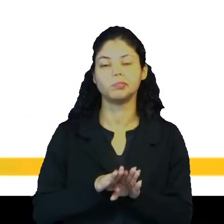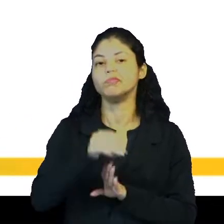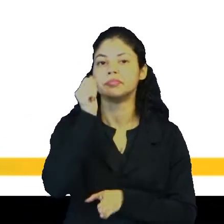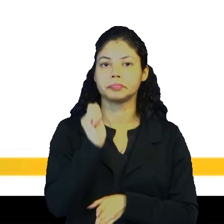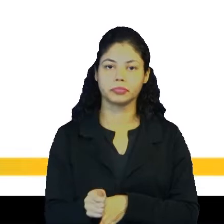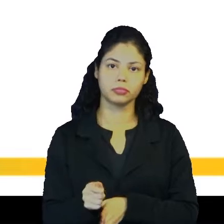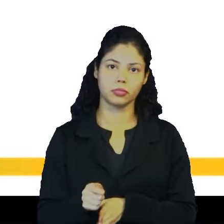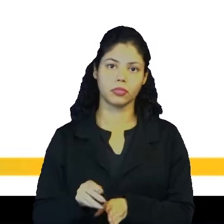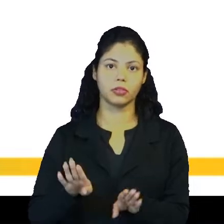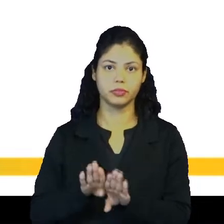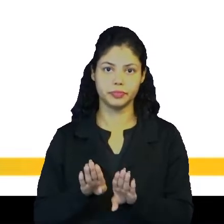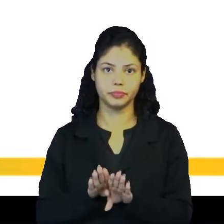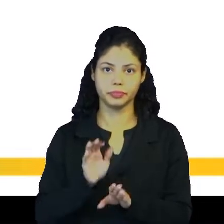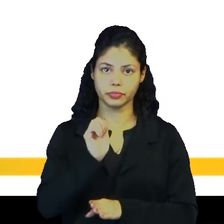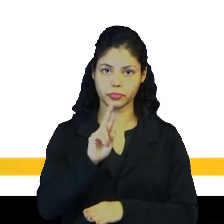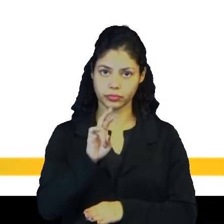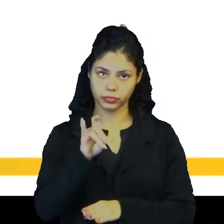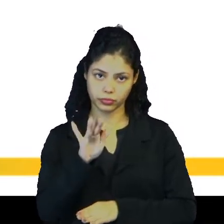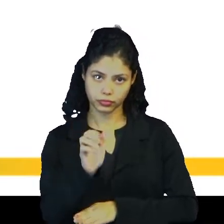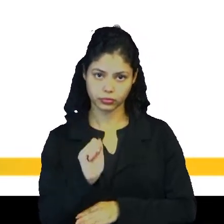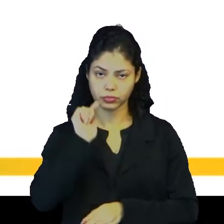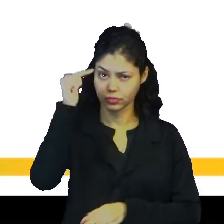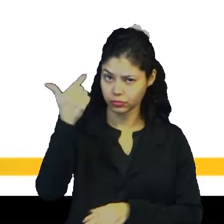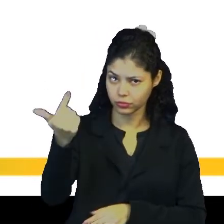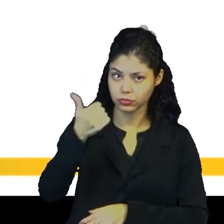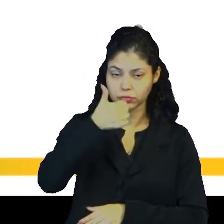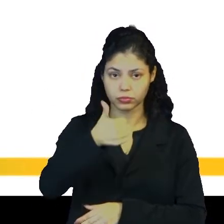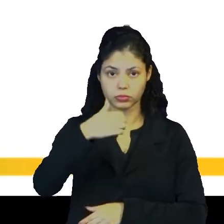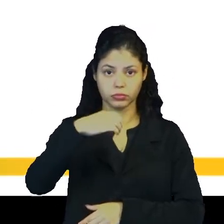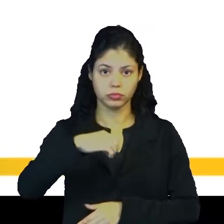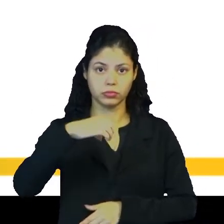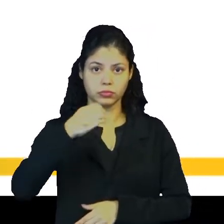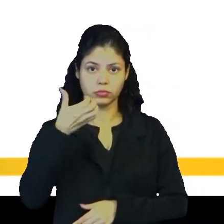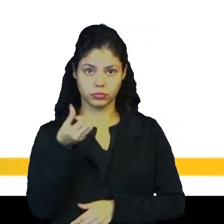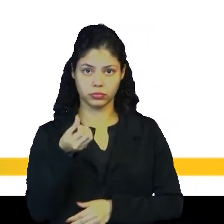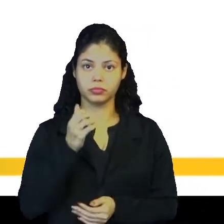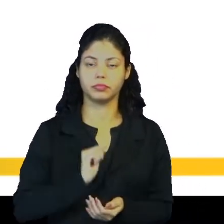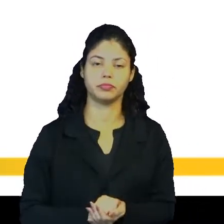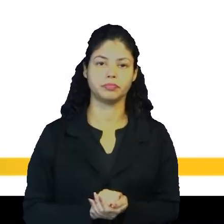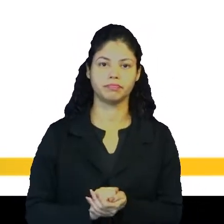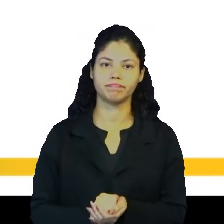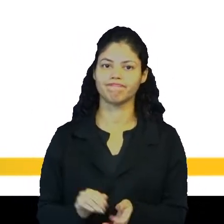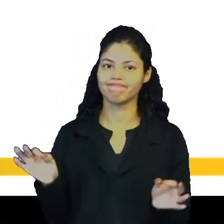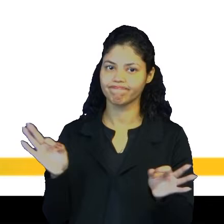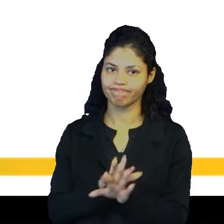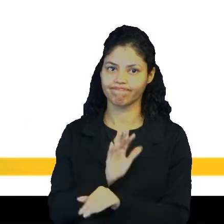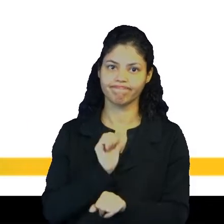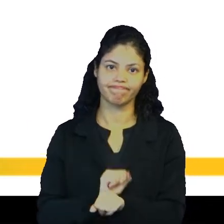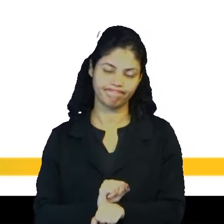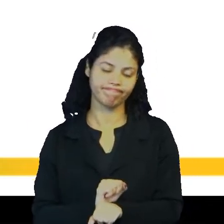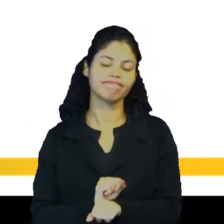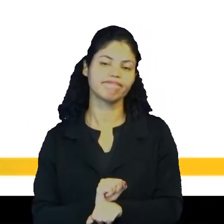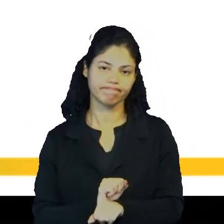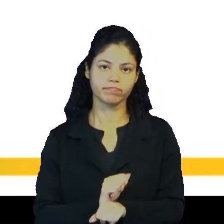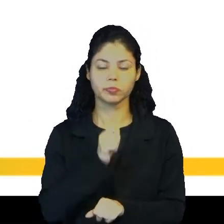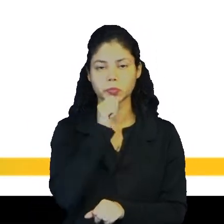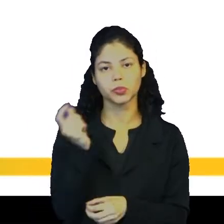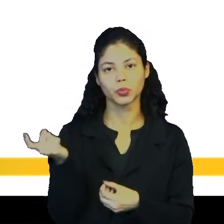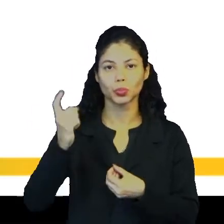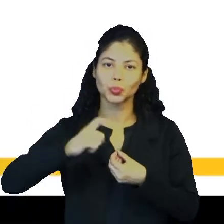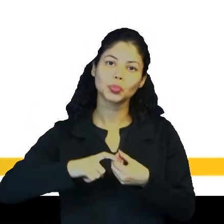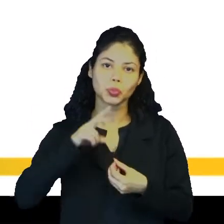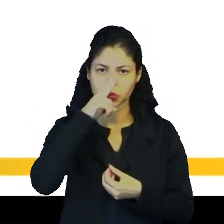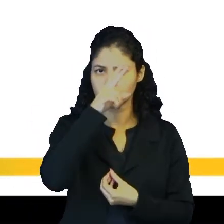ditadura militar argentina, por sua vez, instalada lá em 1966, fracassou. E quando os militares voltaram ao poder,